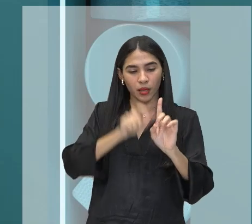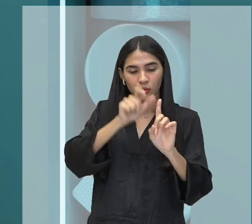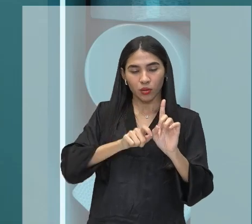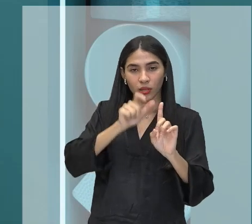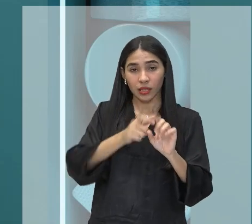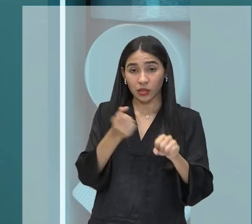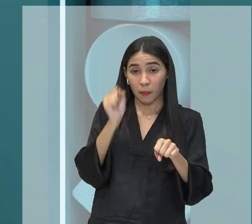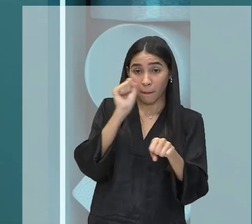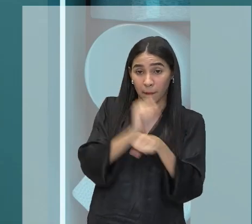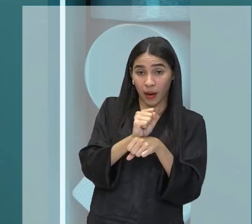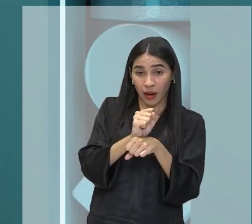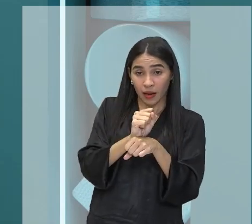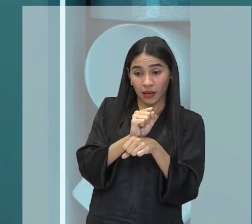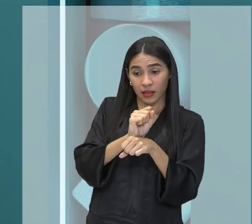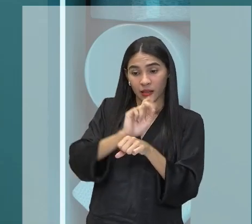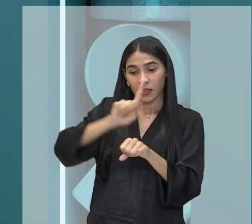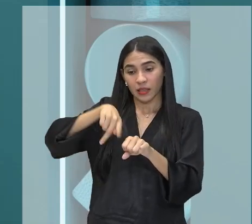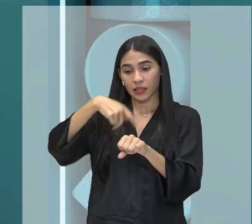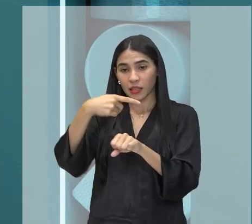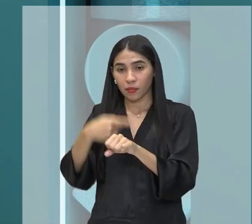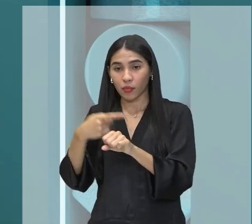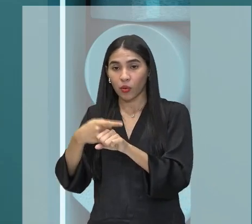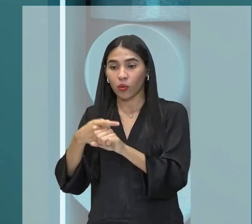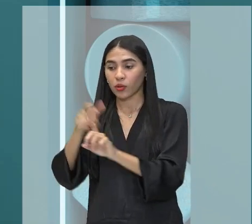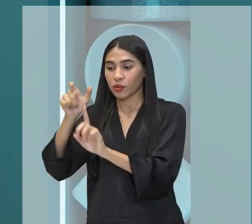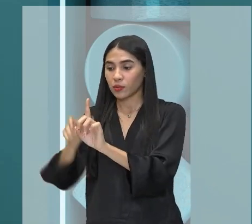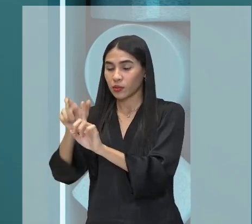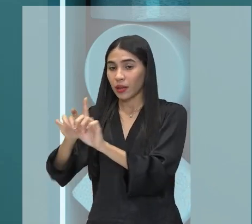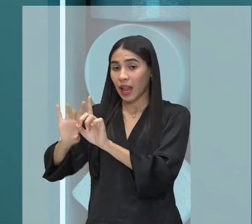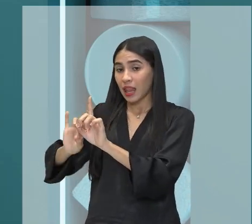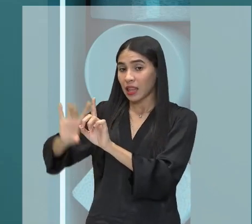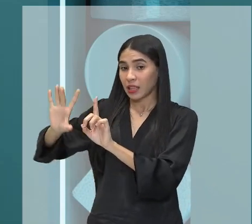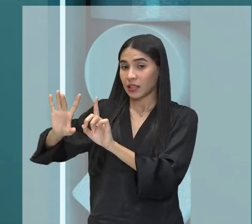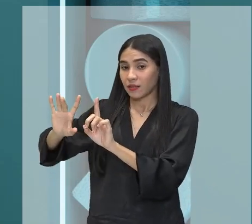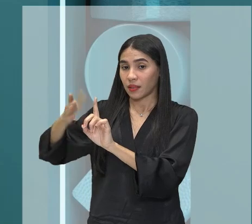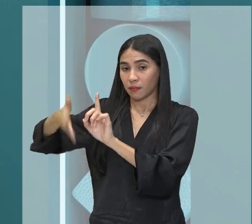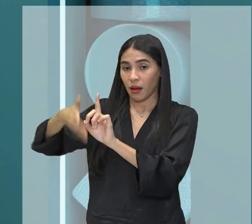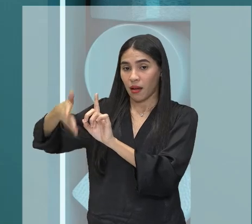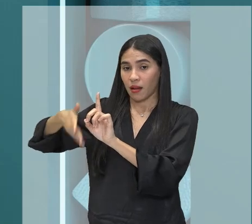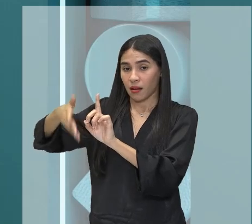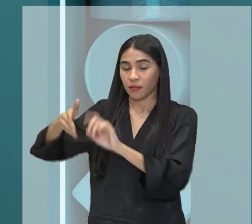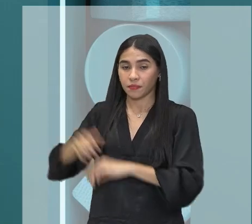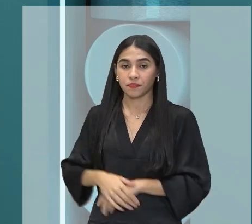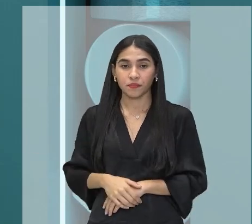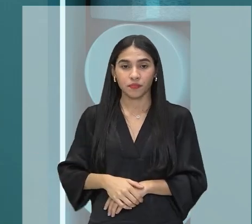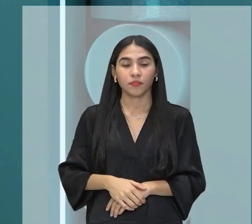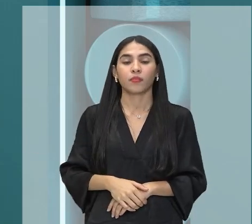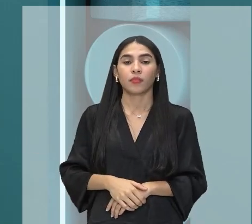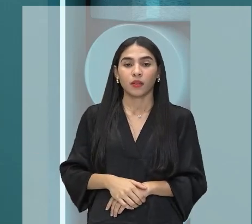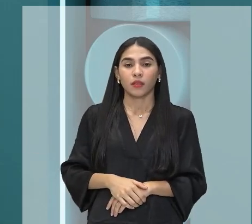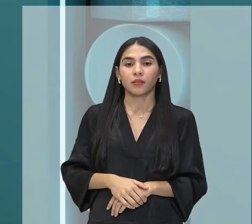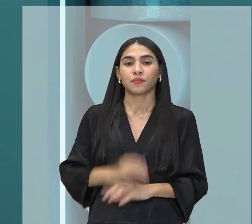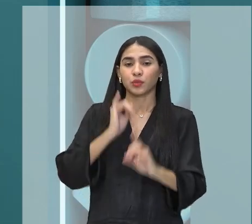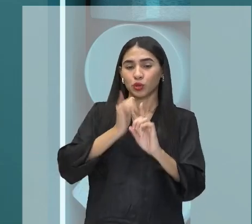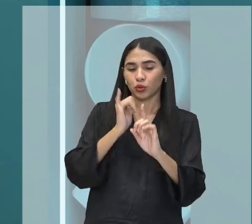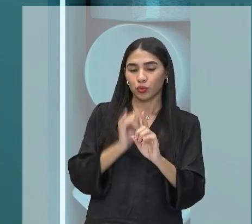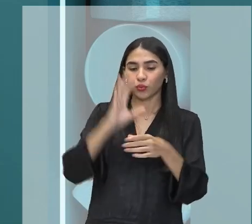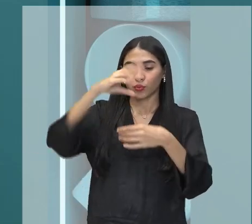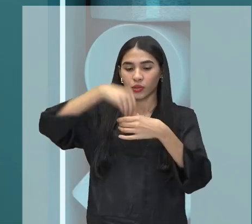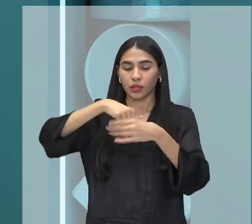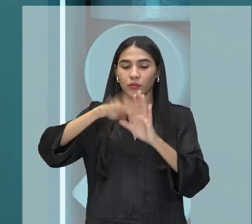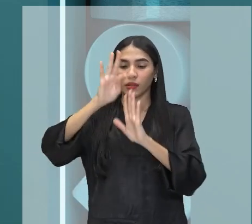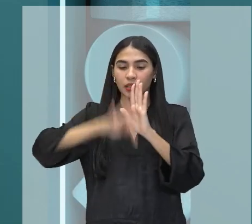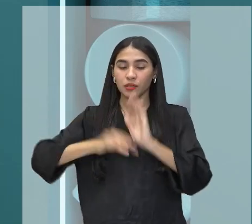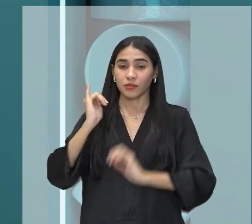sua narração e dá voz para o personagem, ok? Esse tipo de discurso está presente em textos